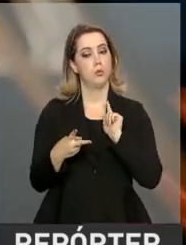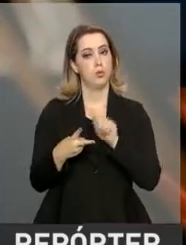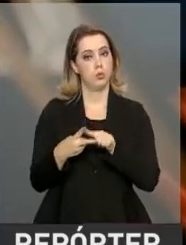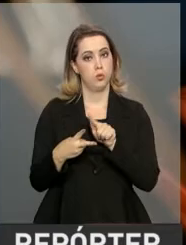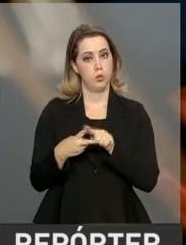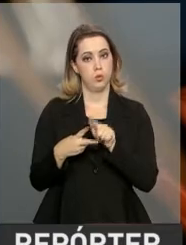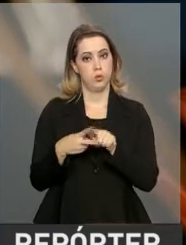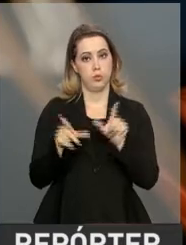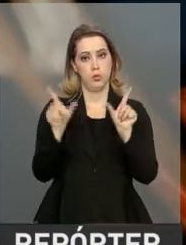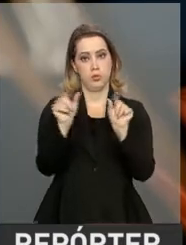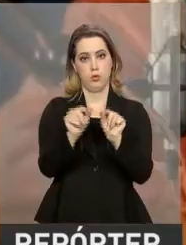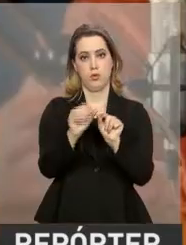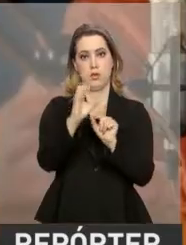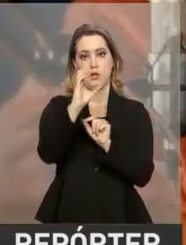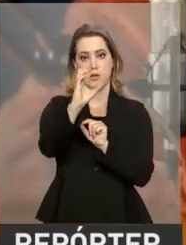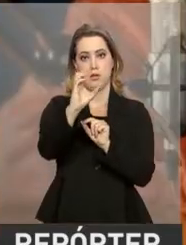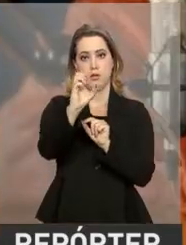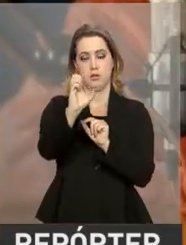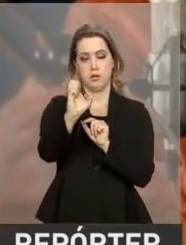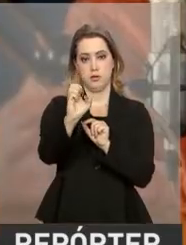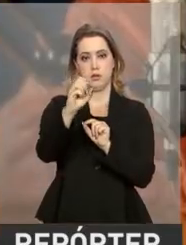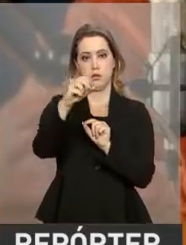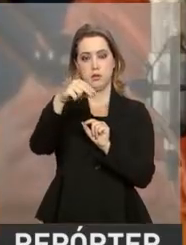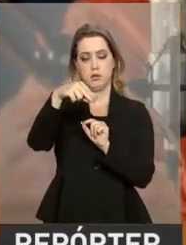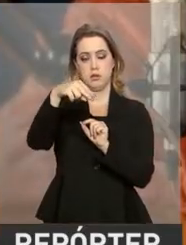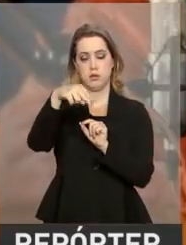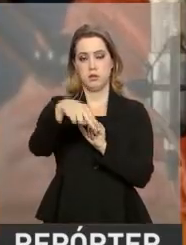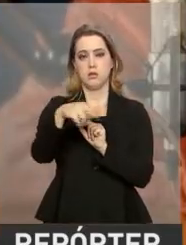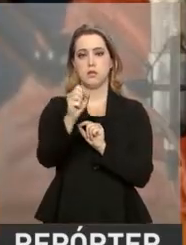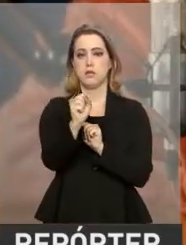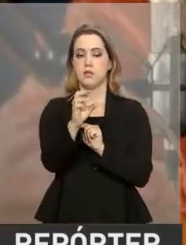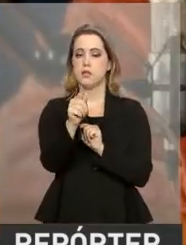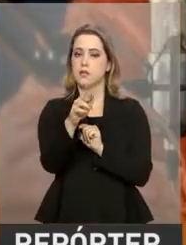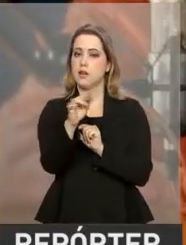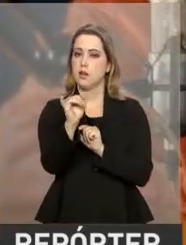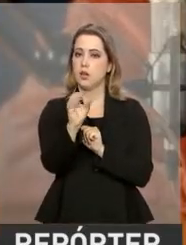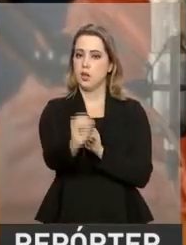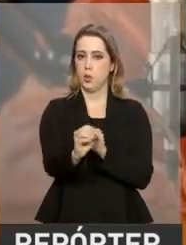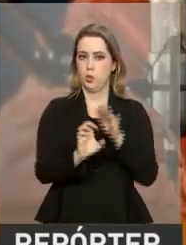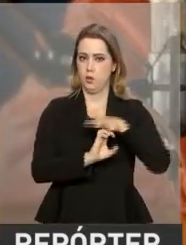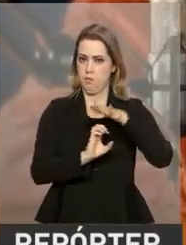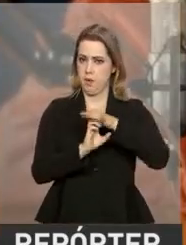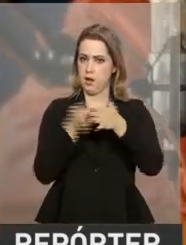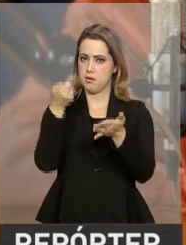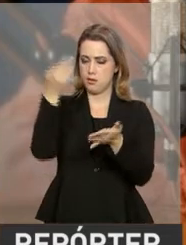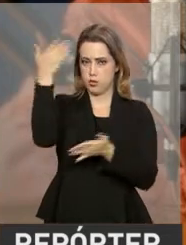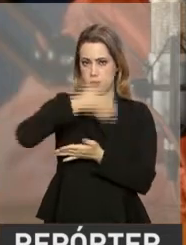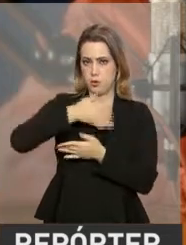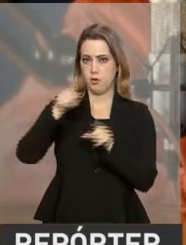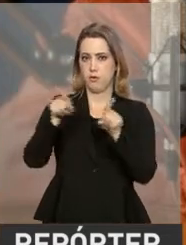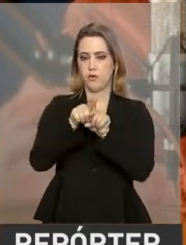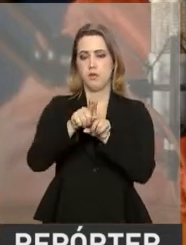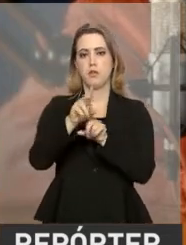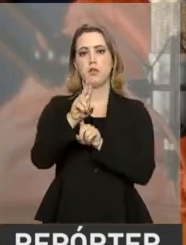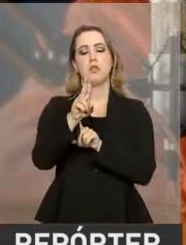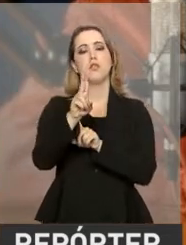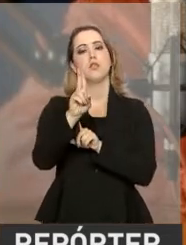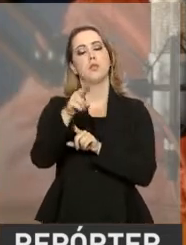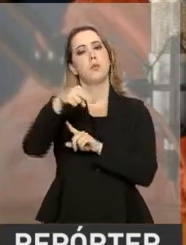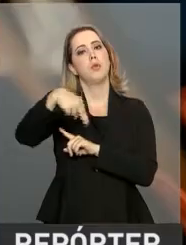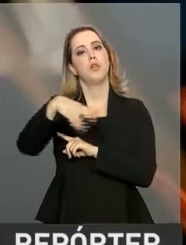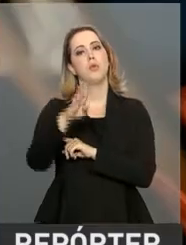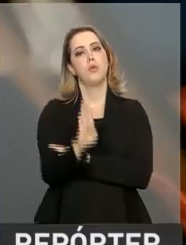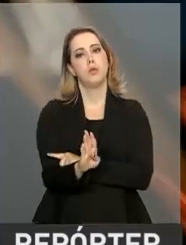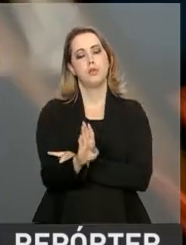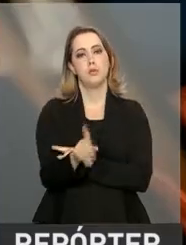será uma fundação cesgranrio e os e braço e cac da unb além disso nós contamos com o apoio do exército brasileiro